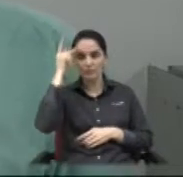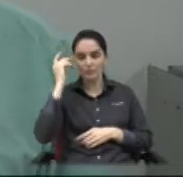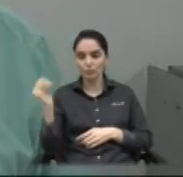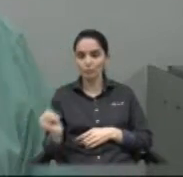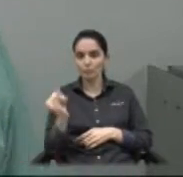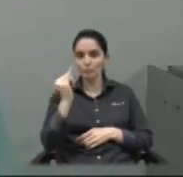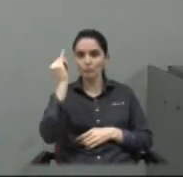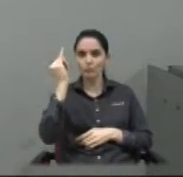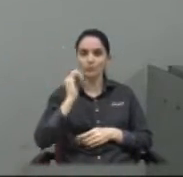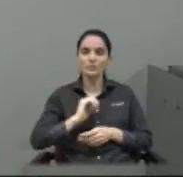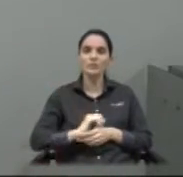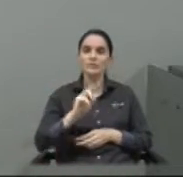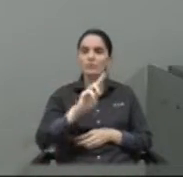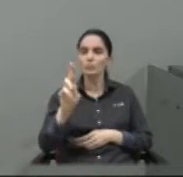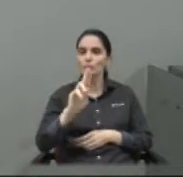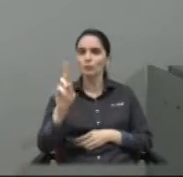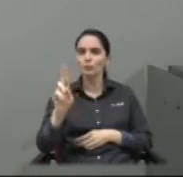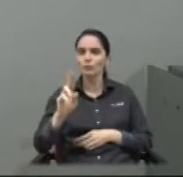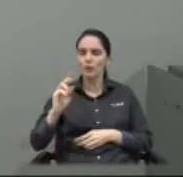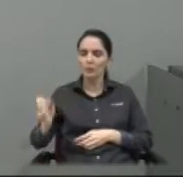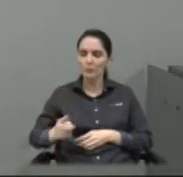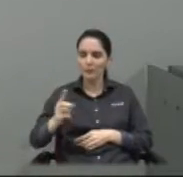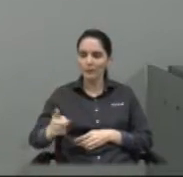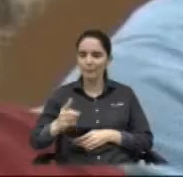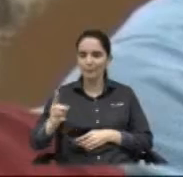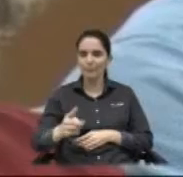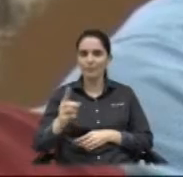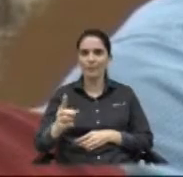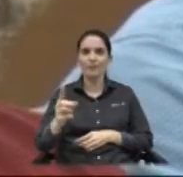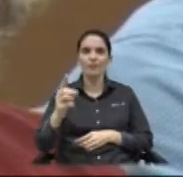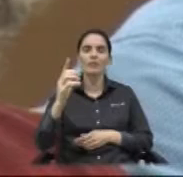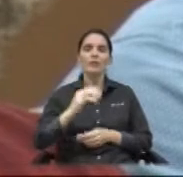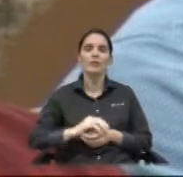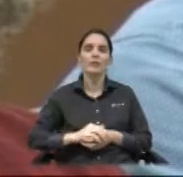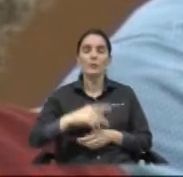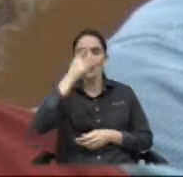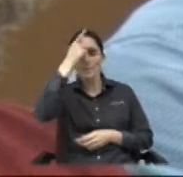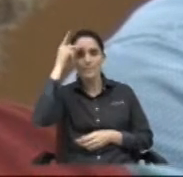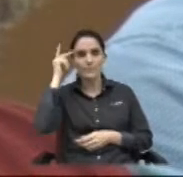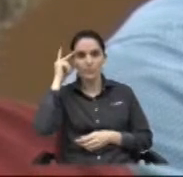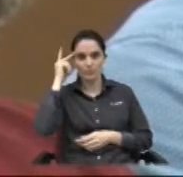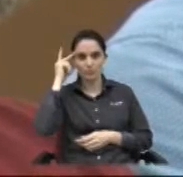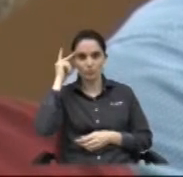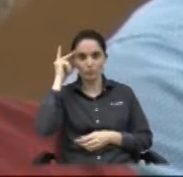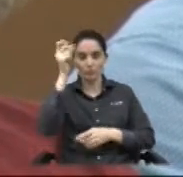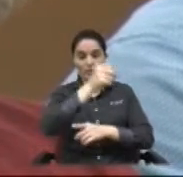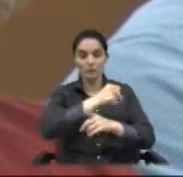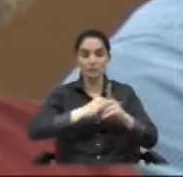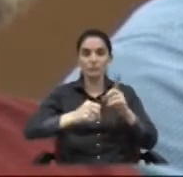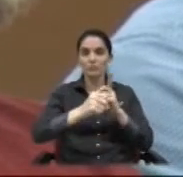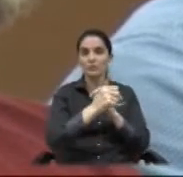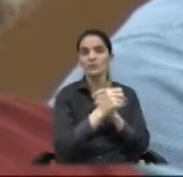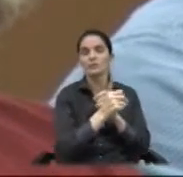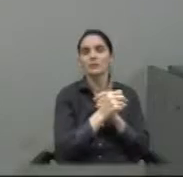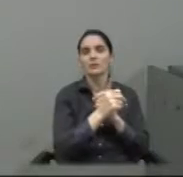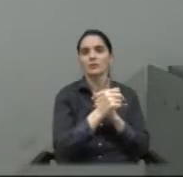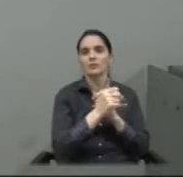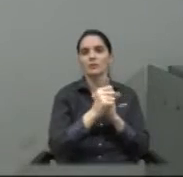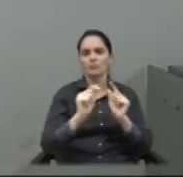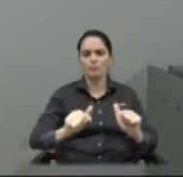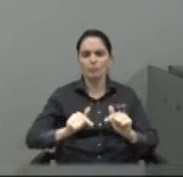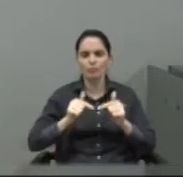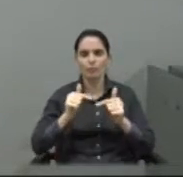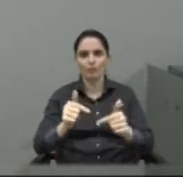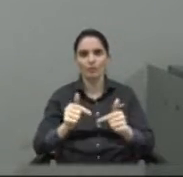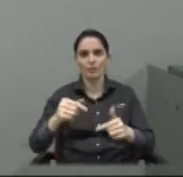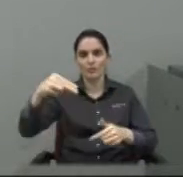cidade o nome de pessoas que verdadeiramente fazem a diferença na nossa cidade. A Nicinha Siqueira,